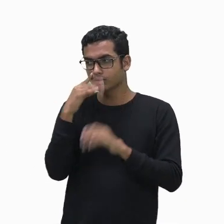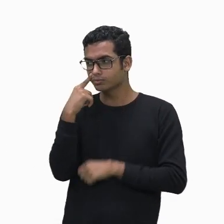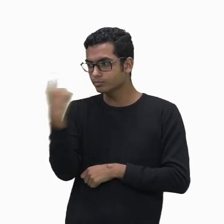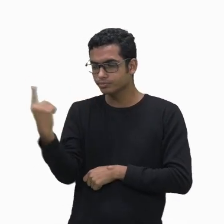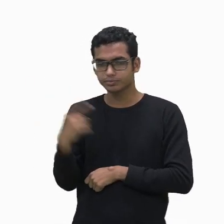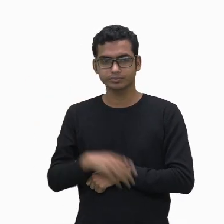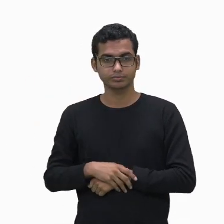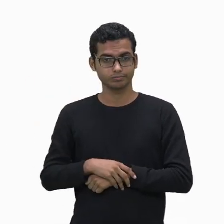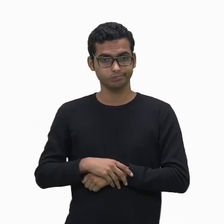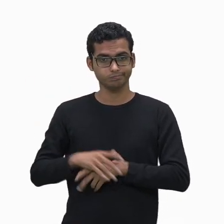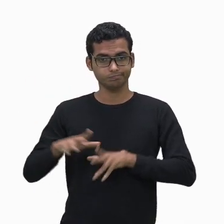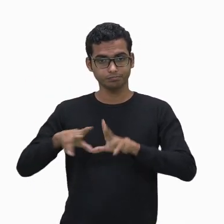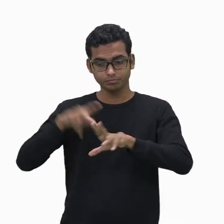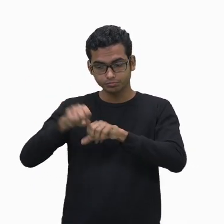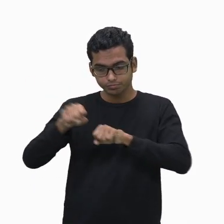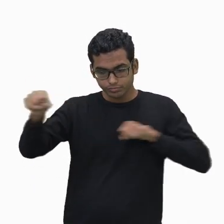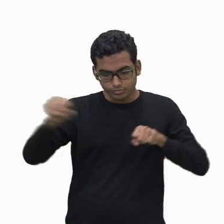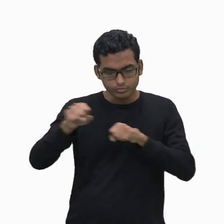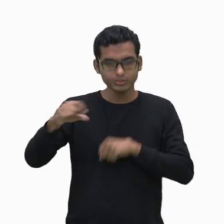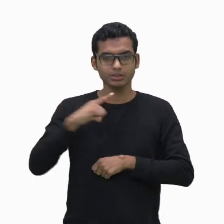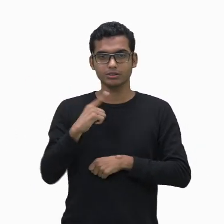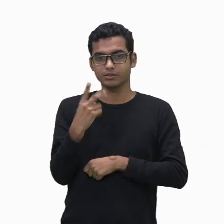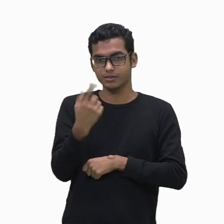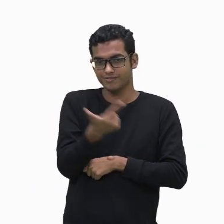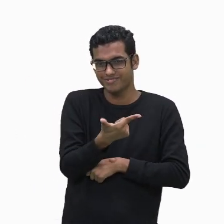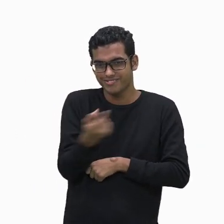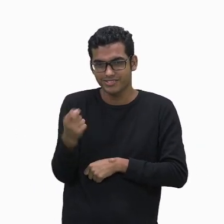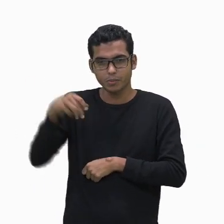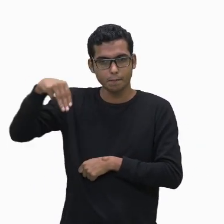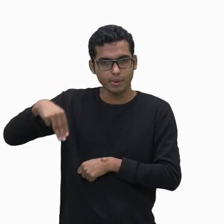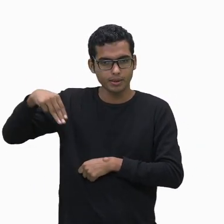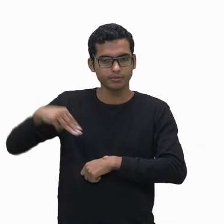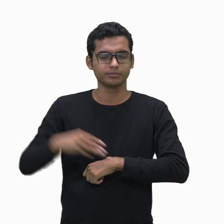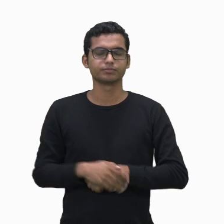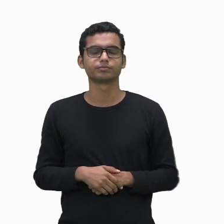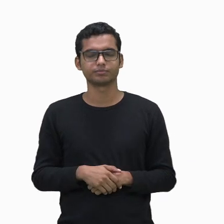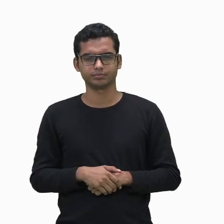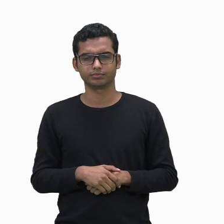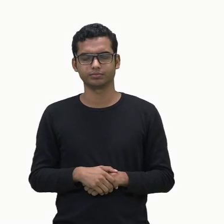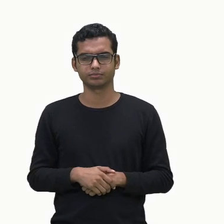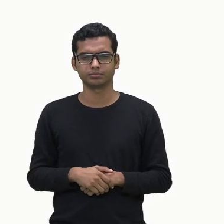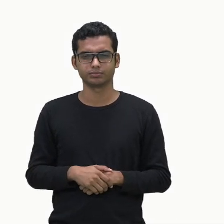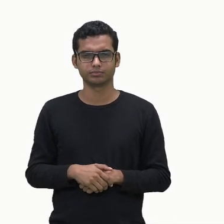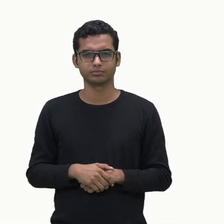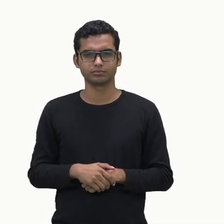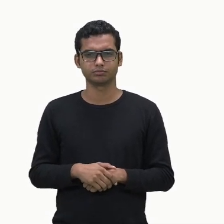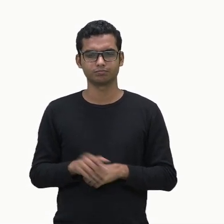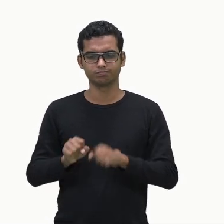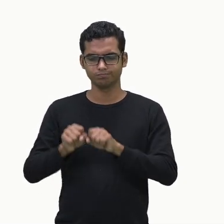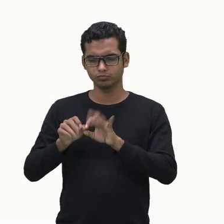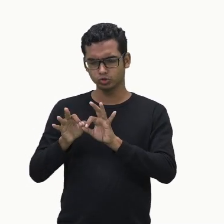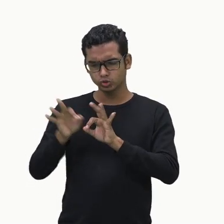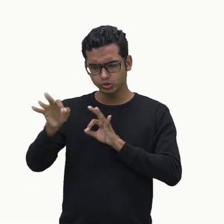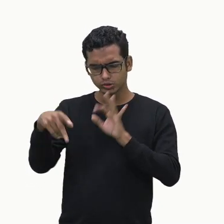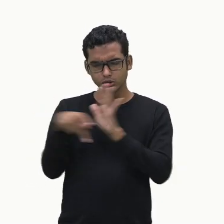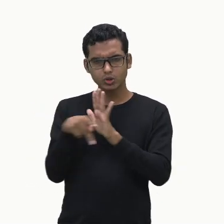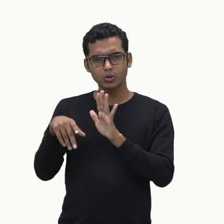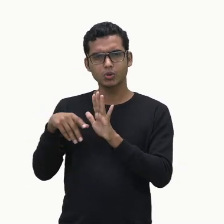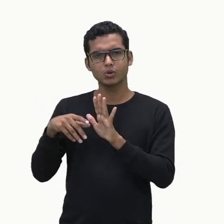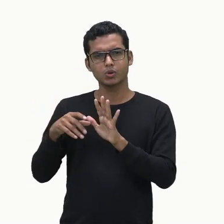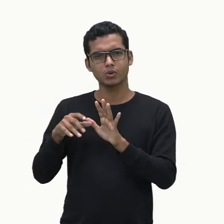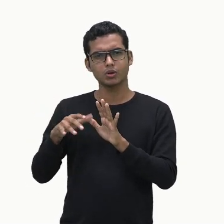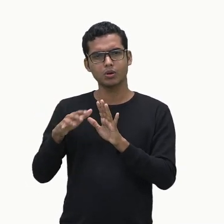corda tem apenas 20 metros, né? E a área que ele vai